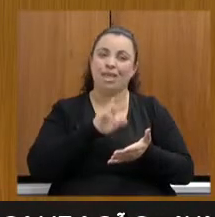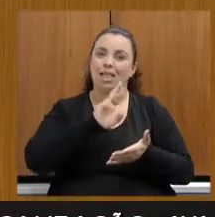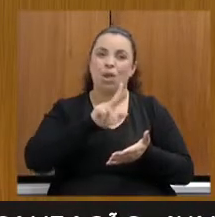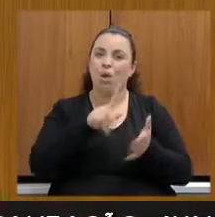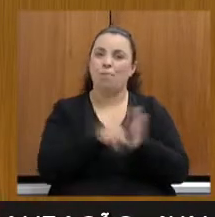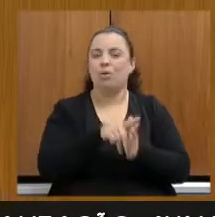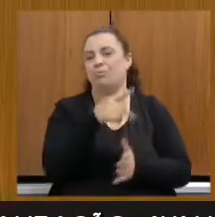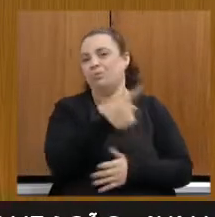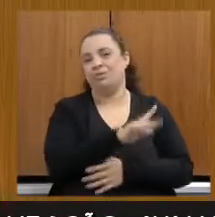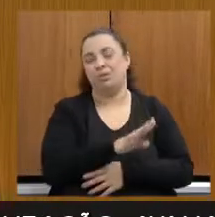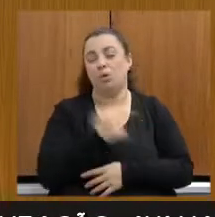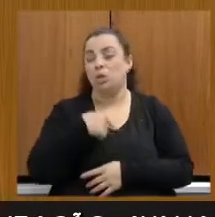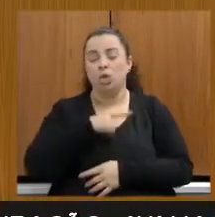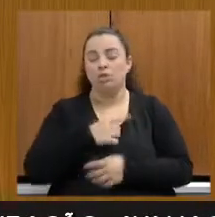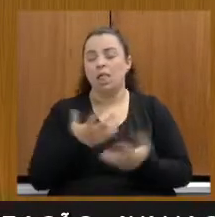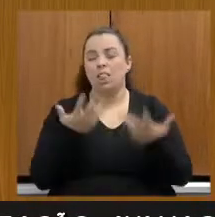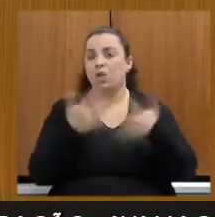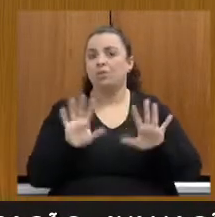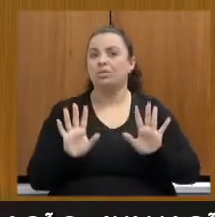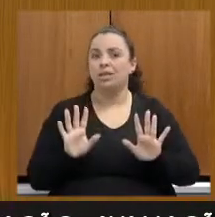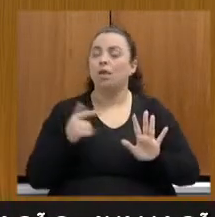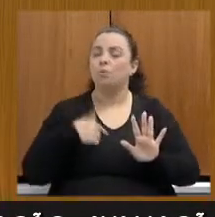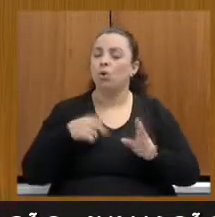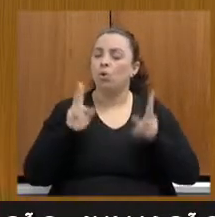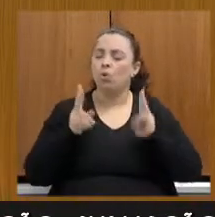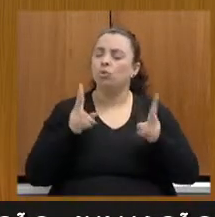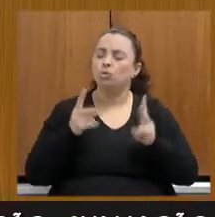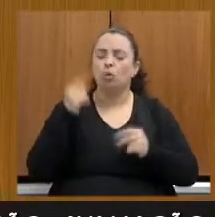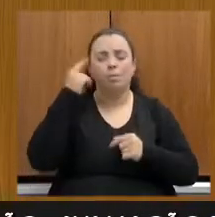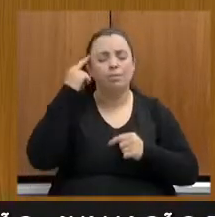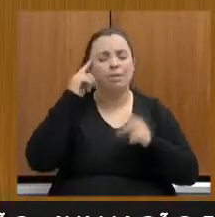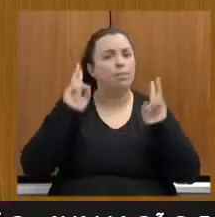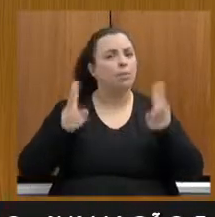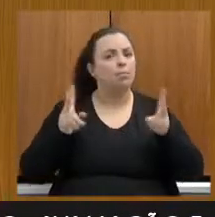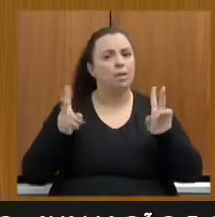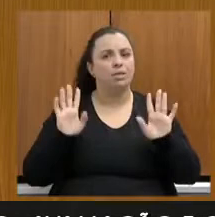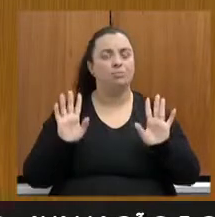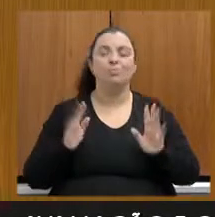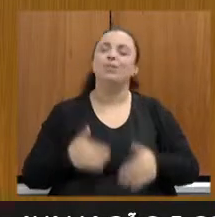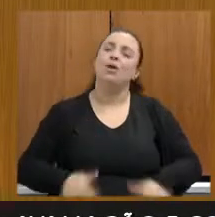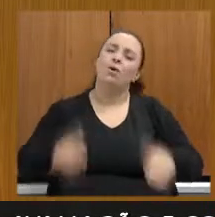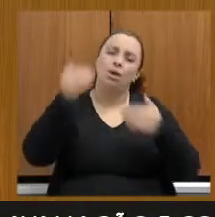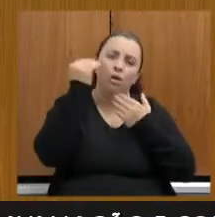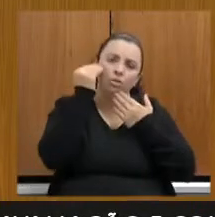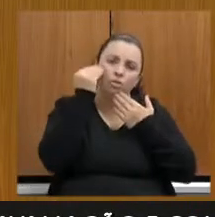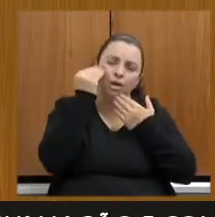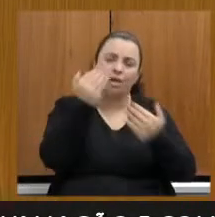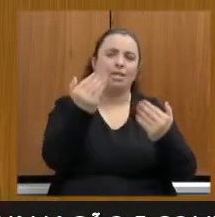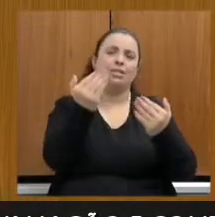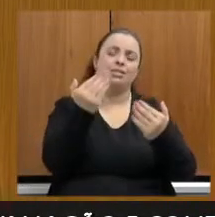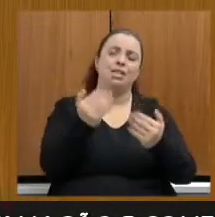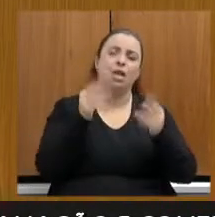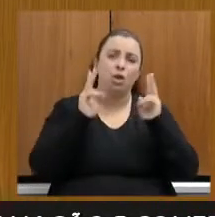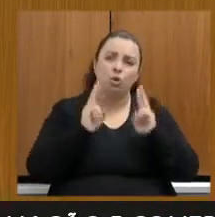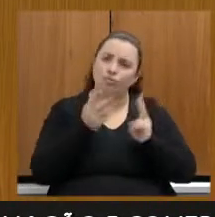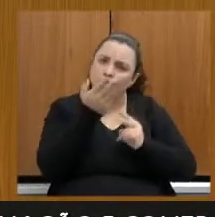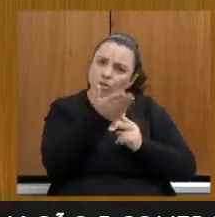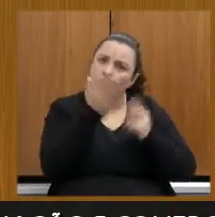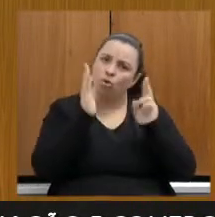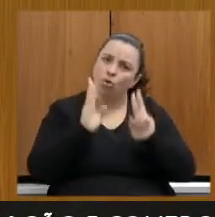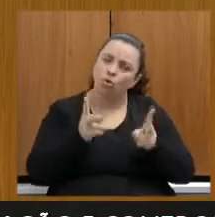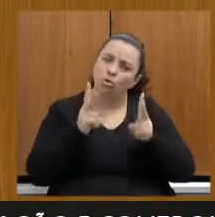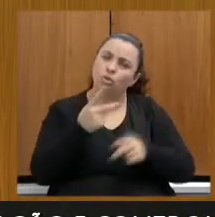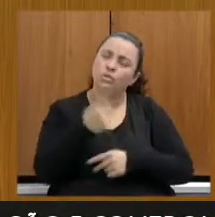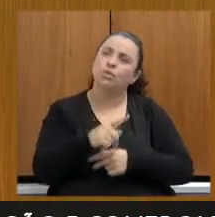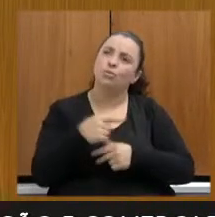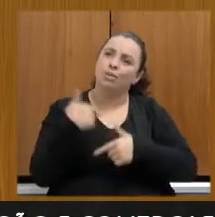aceitamos isso em nenhum momento e nós continuamos também a pensar dessa maneira no mais muito obrigado sou continue nessa